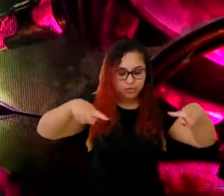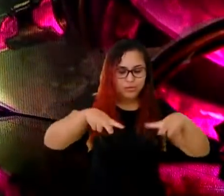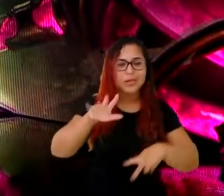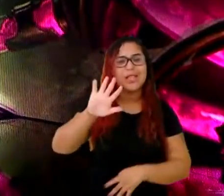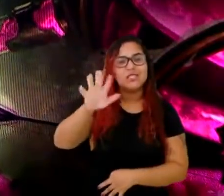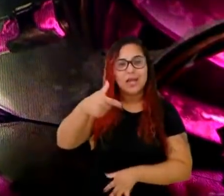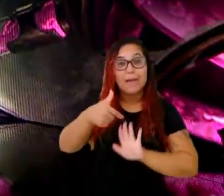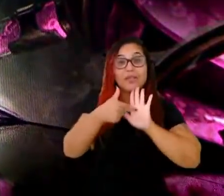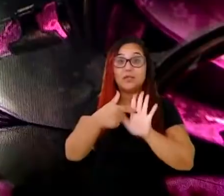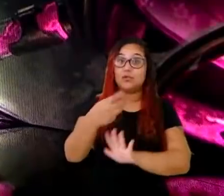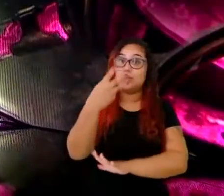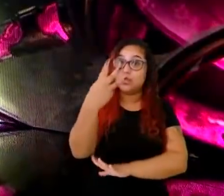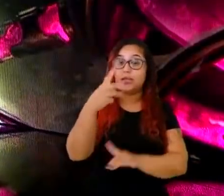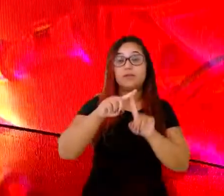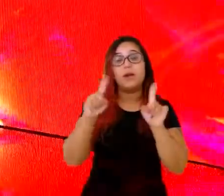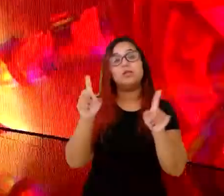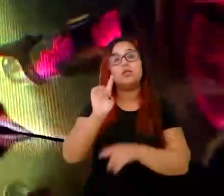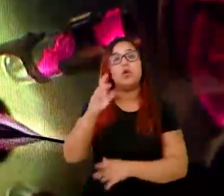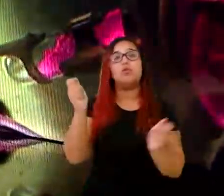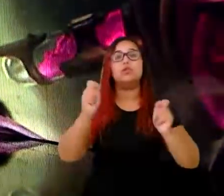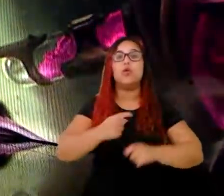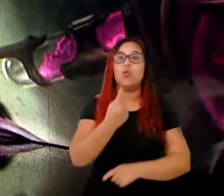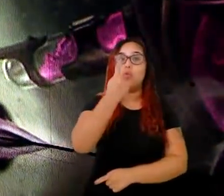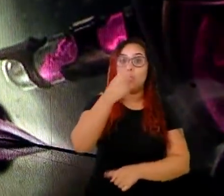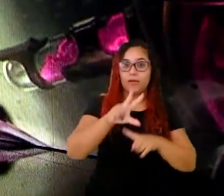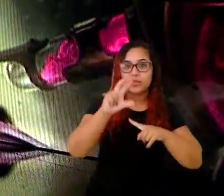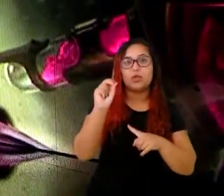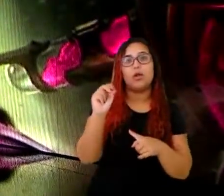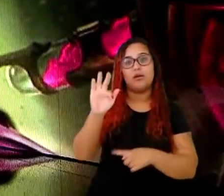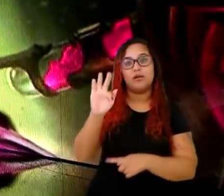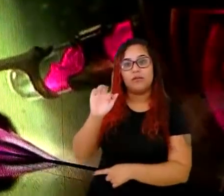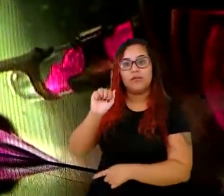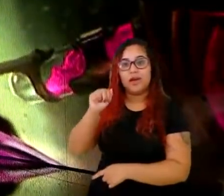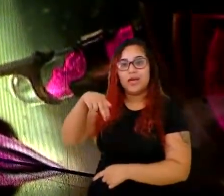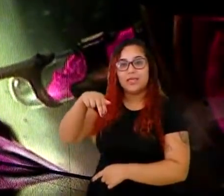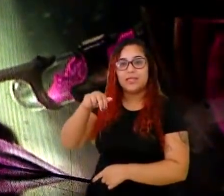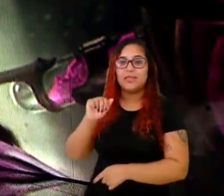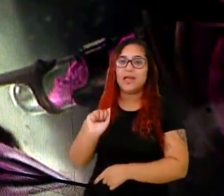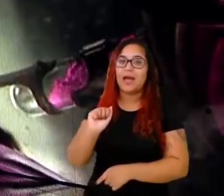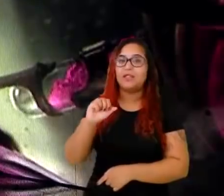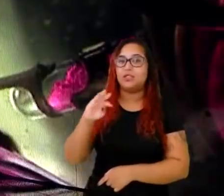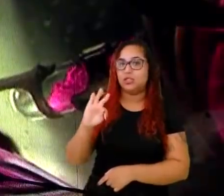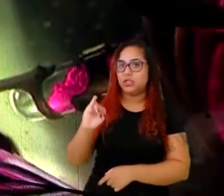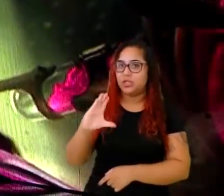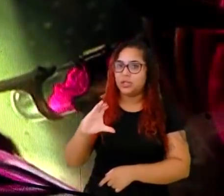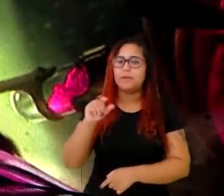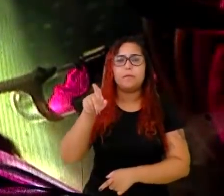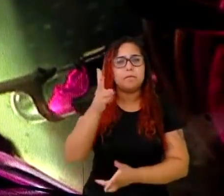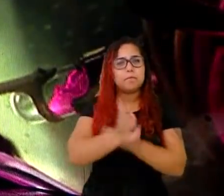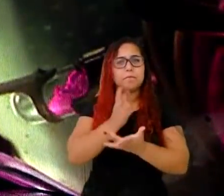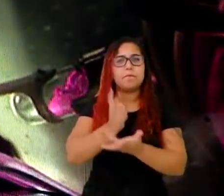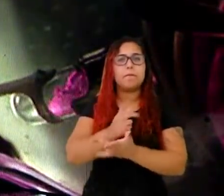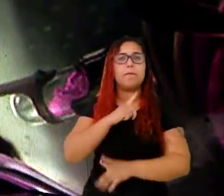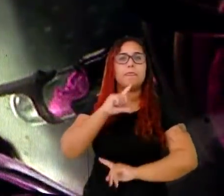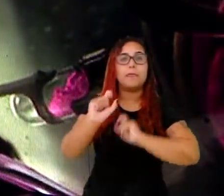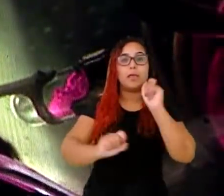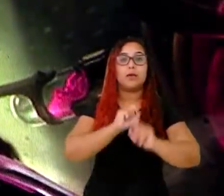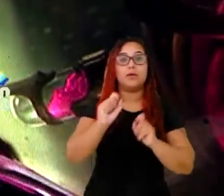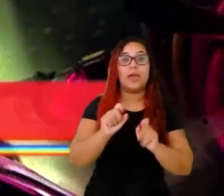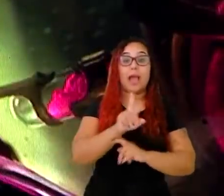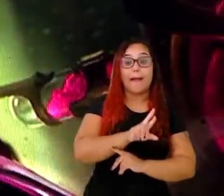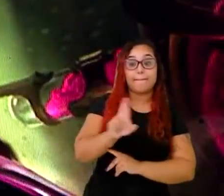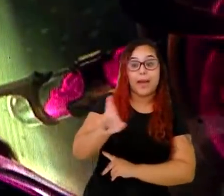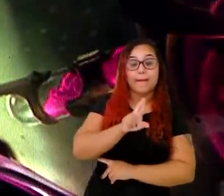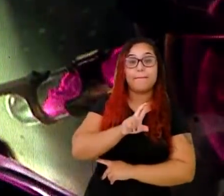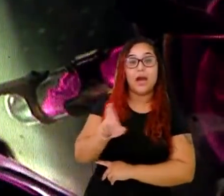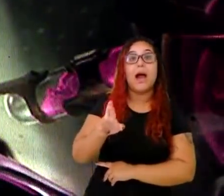é? Aqueles panos de gente que tem dinheiro? Esse pano rosa? É cortina, né, que fala. Ah, é cortina? É bonito, velho. Eu gostei. E